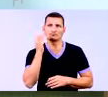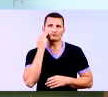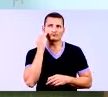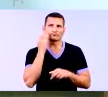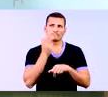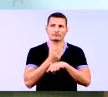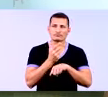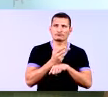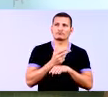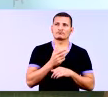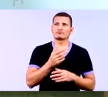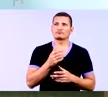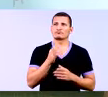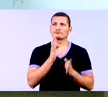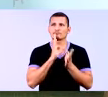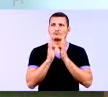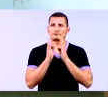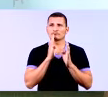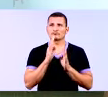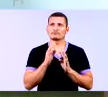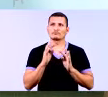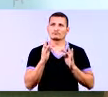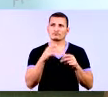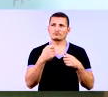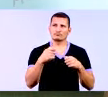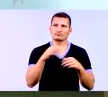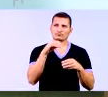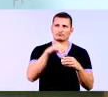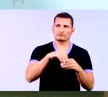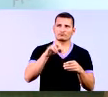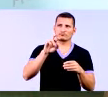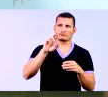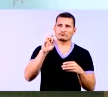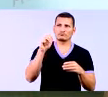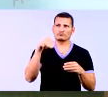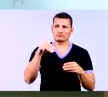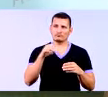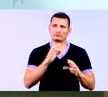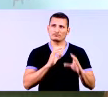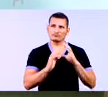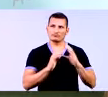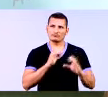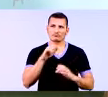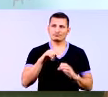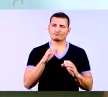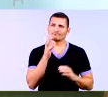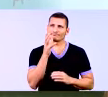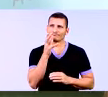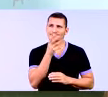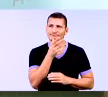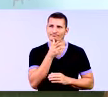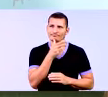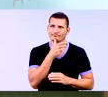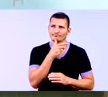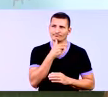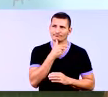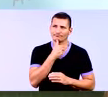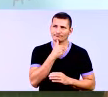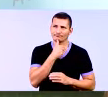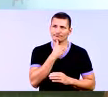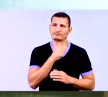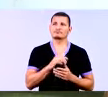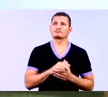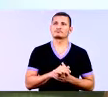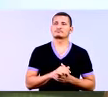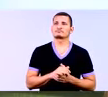naquele vídeo, para usar o Facebook, tudo isso tem que estar na memória RAM. E essa comunicação é muito lenta, para sair do processador para chegar na